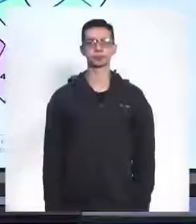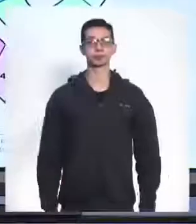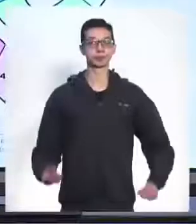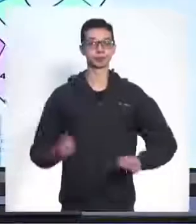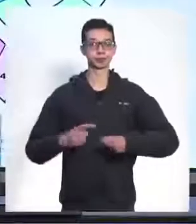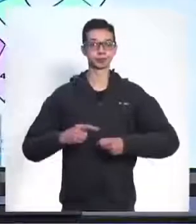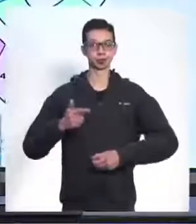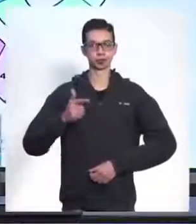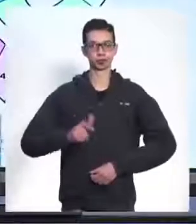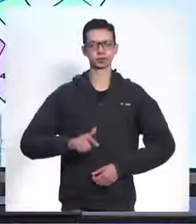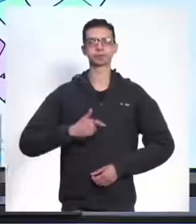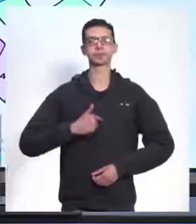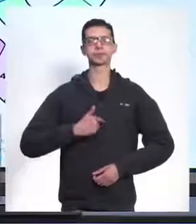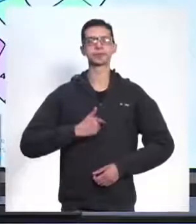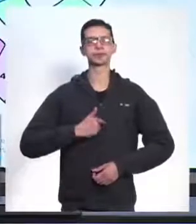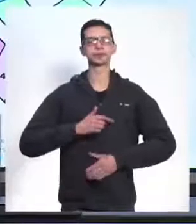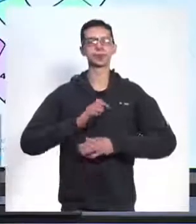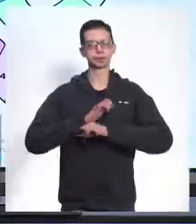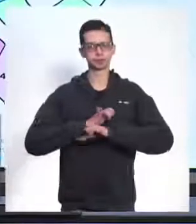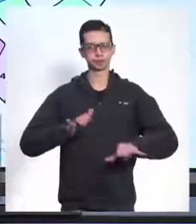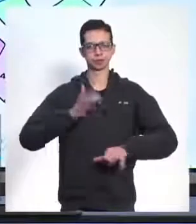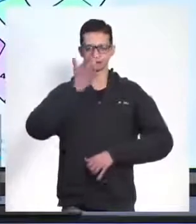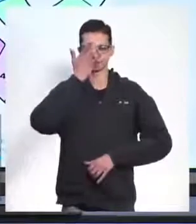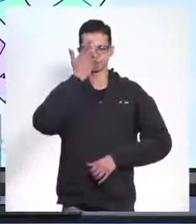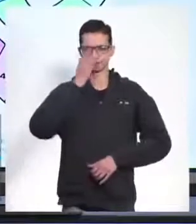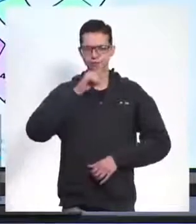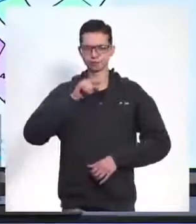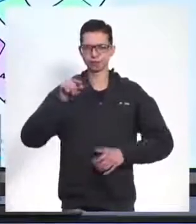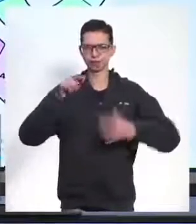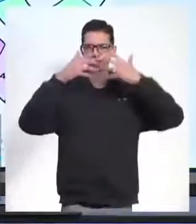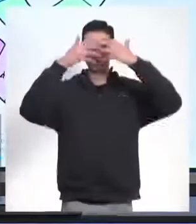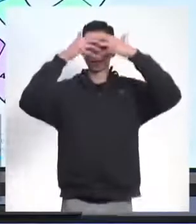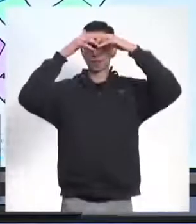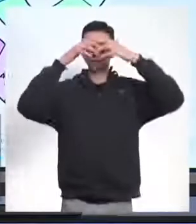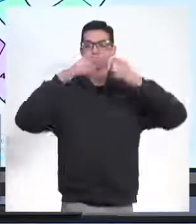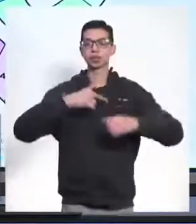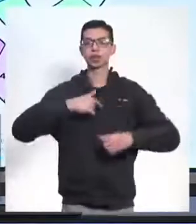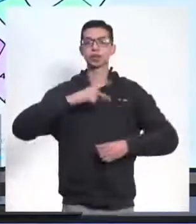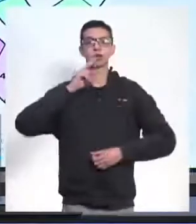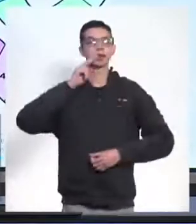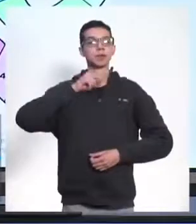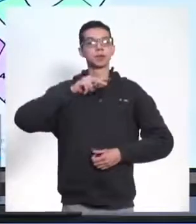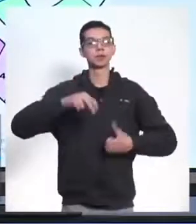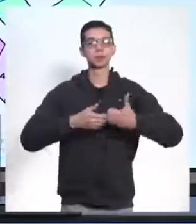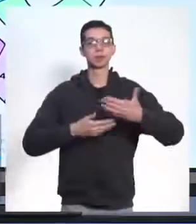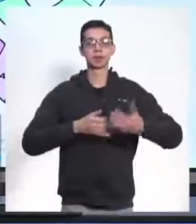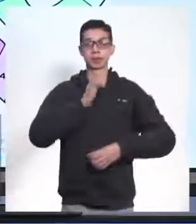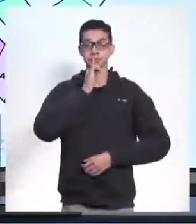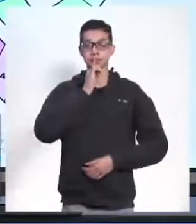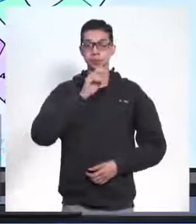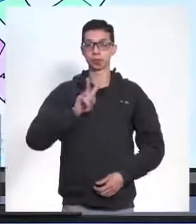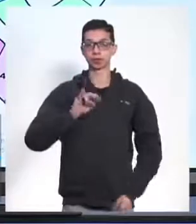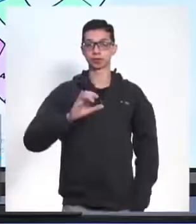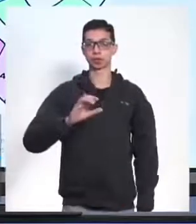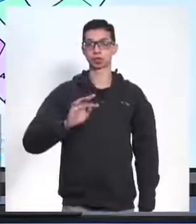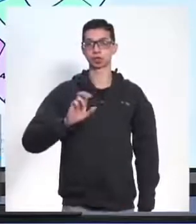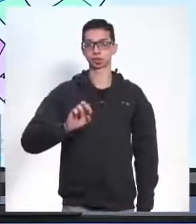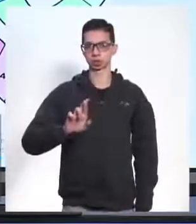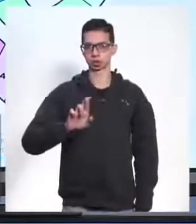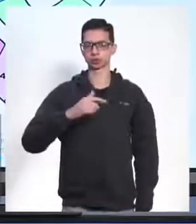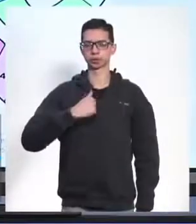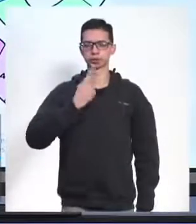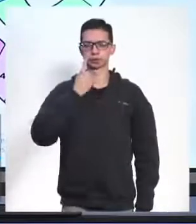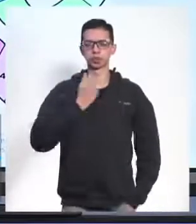Retornamos aqui. Para facilitar um pouquinho, agora eu vou dar uma lida no chat aqui para vocês. Por exemplo, encontrei o do Victor aqui, ó, o 12,